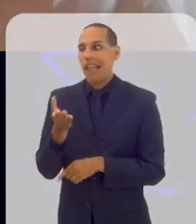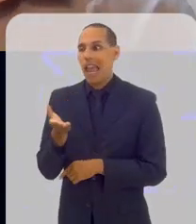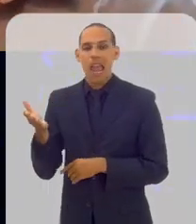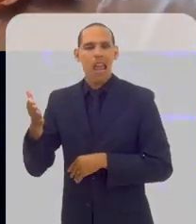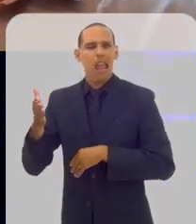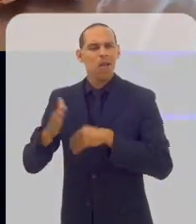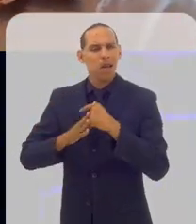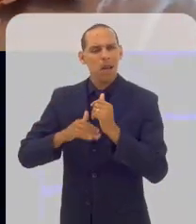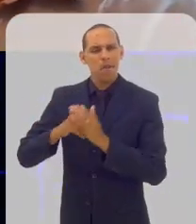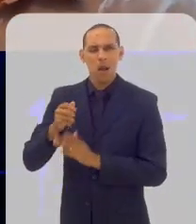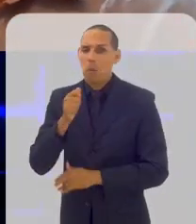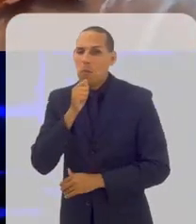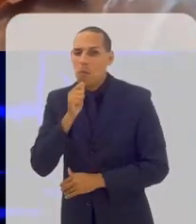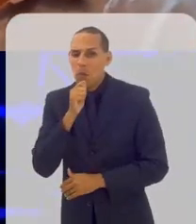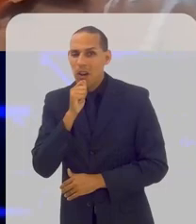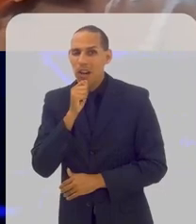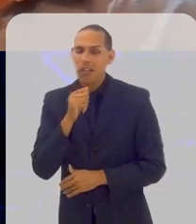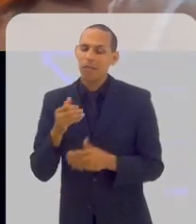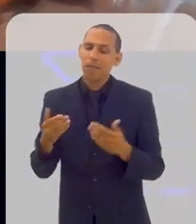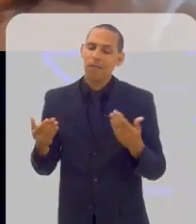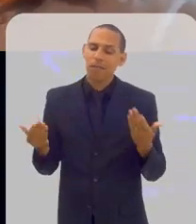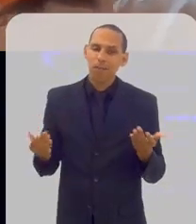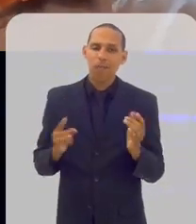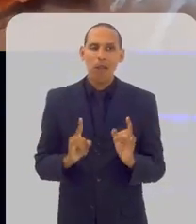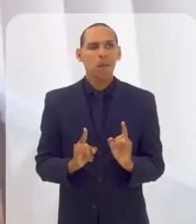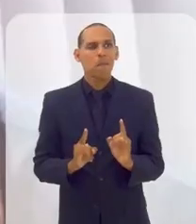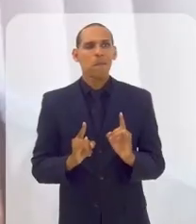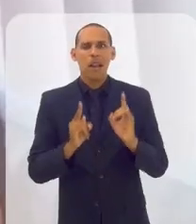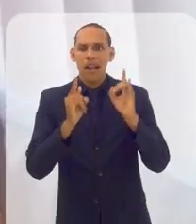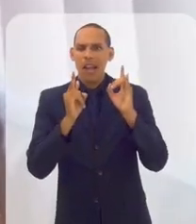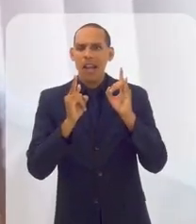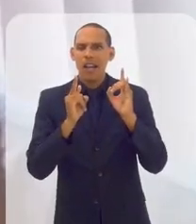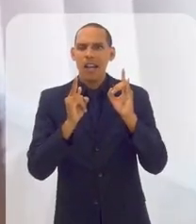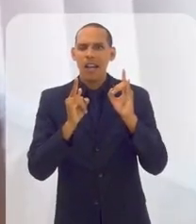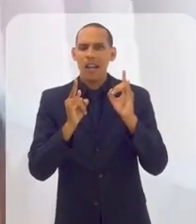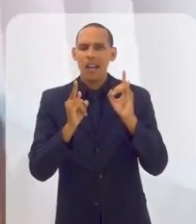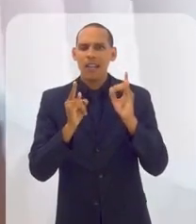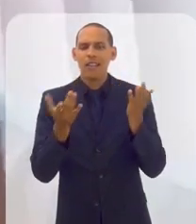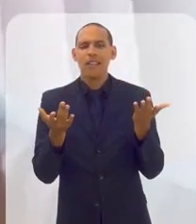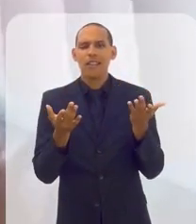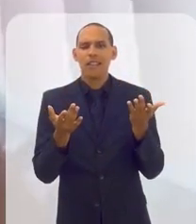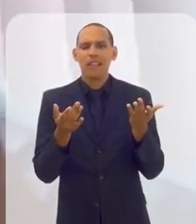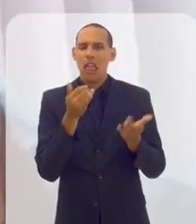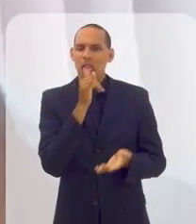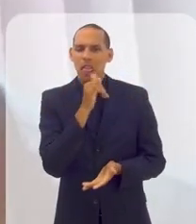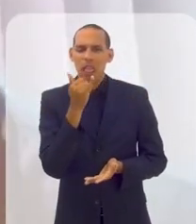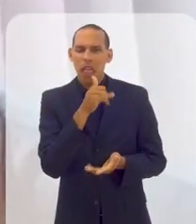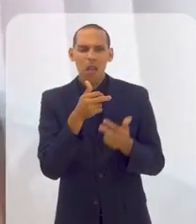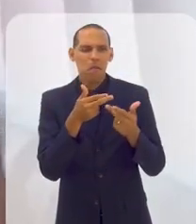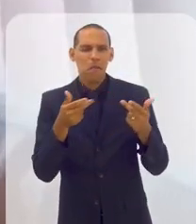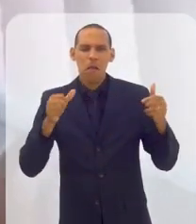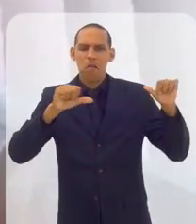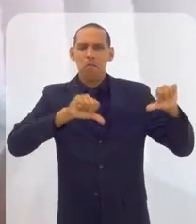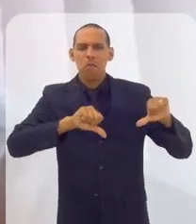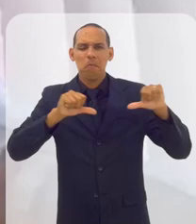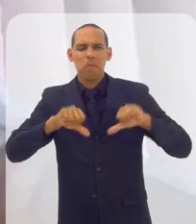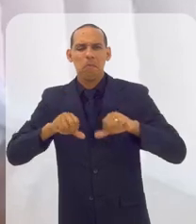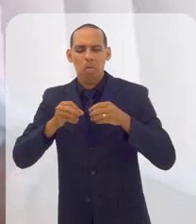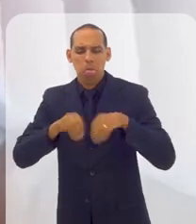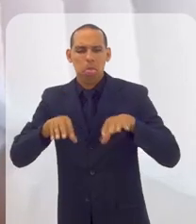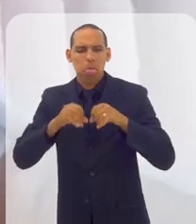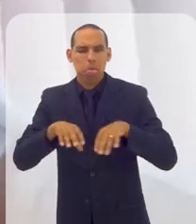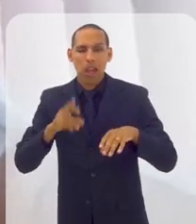auto-vistoria. Se você não tiver um profissional qualificado, de repente você tem um prédio que está lá com a instalação elétrica toda